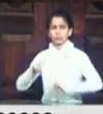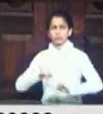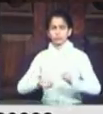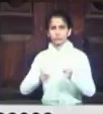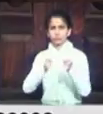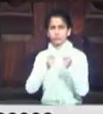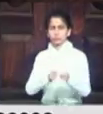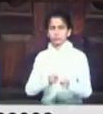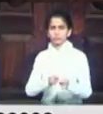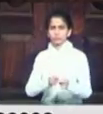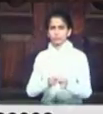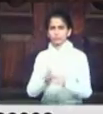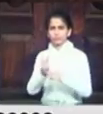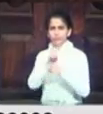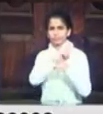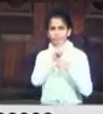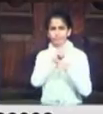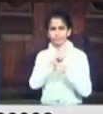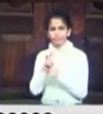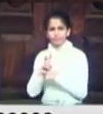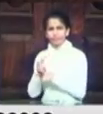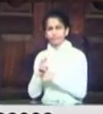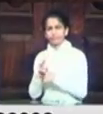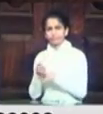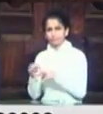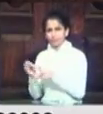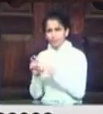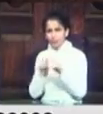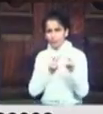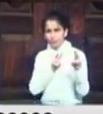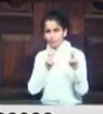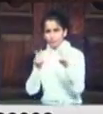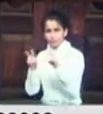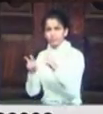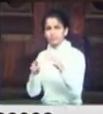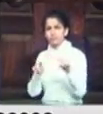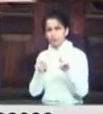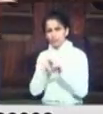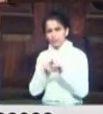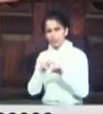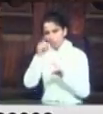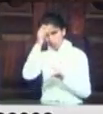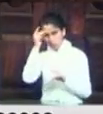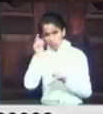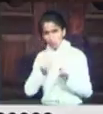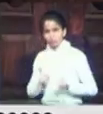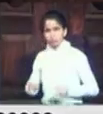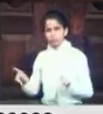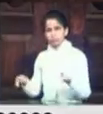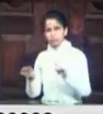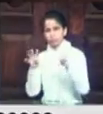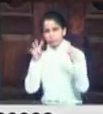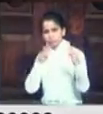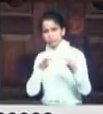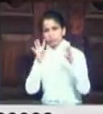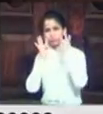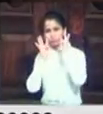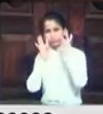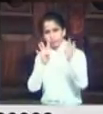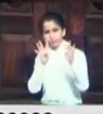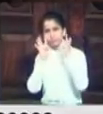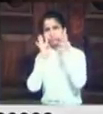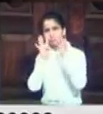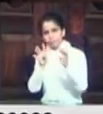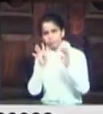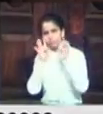da fiscalização, do acompanhamento por parte da sociedade e dos setores interessados na matéria que está sendo votada nesta